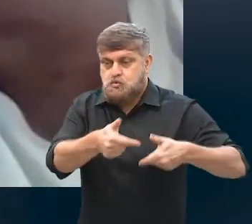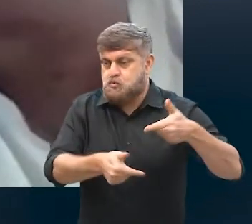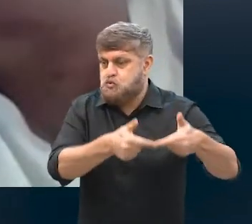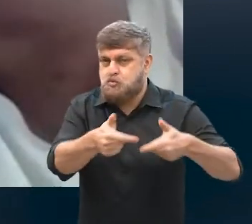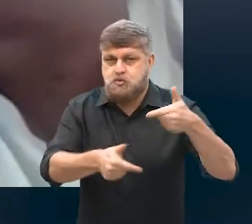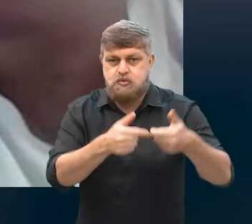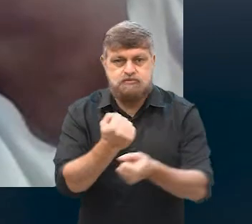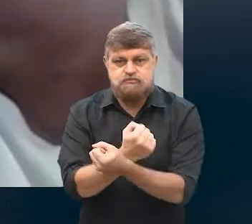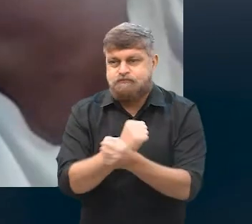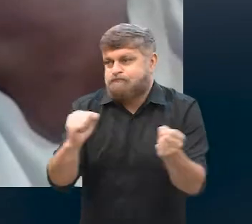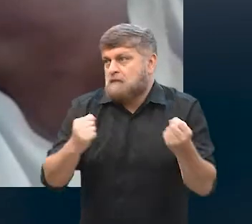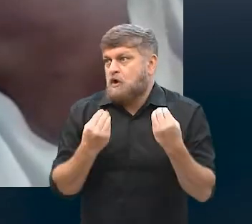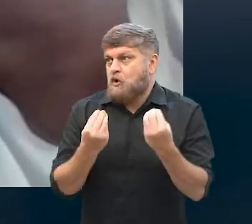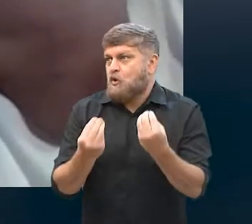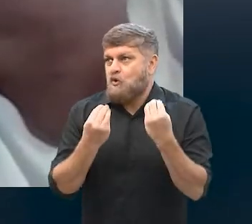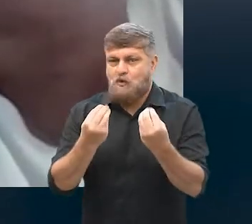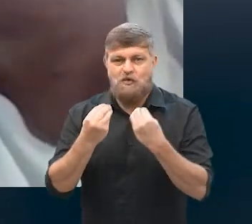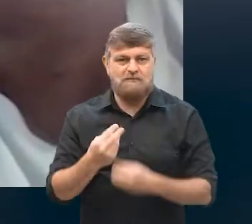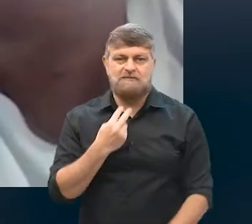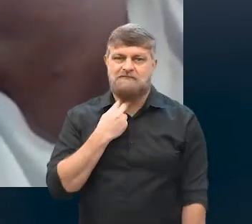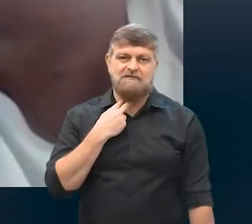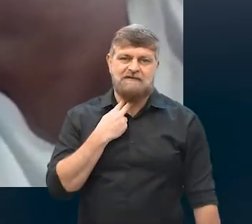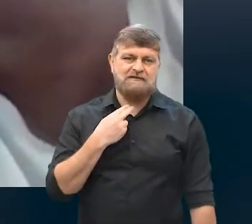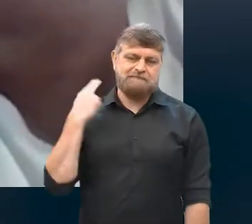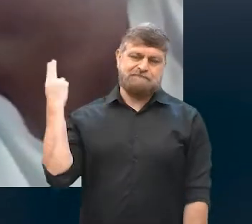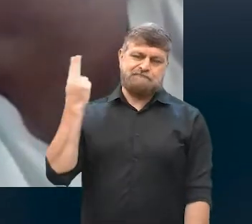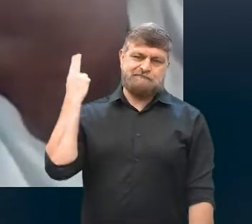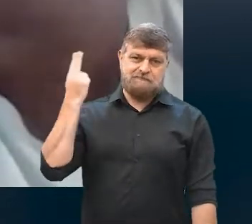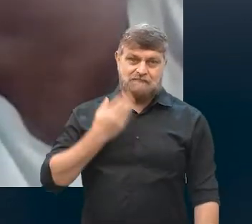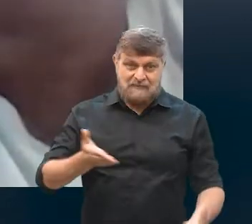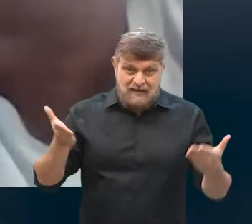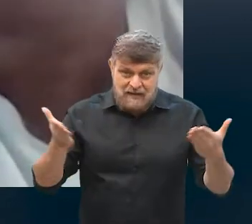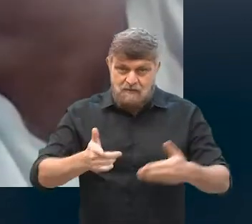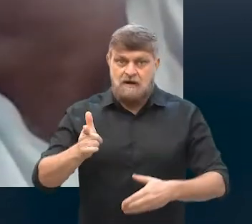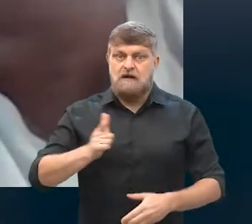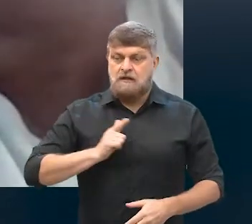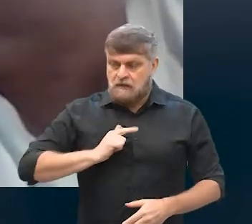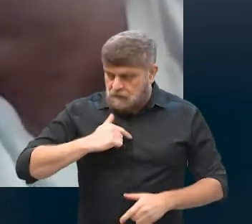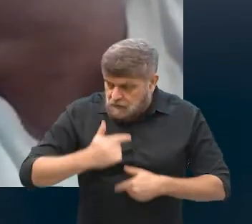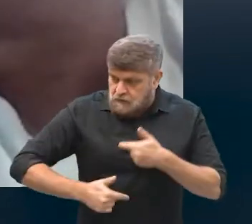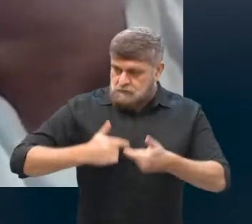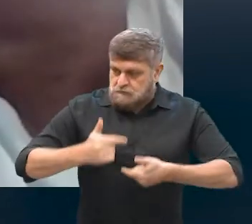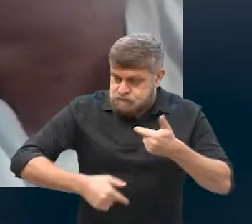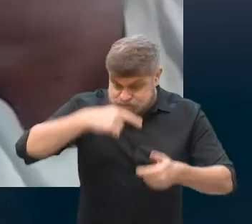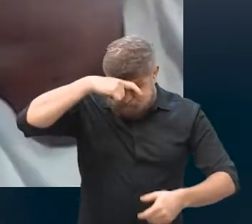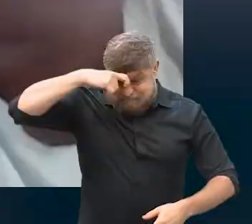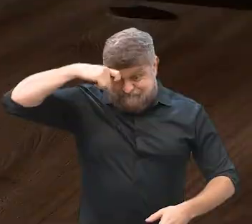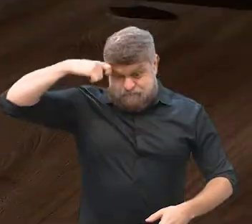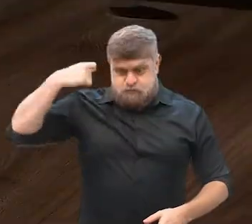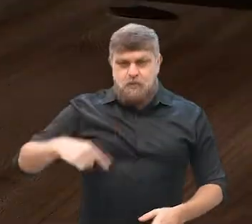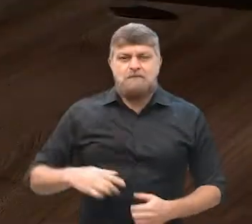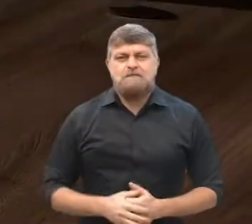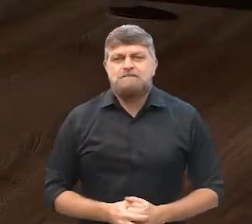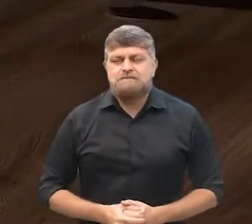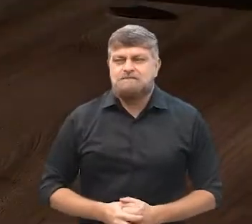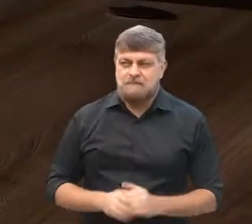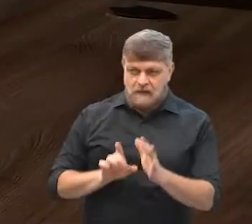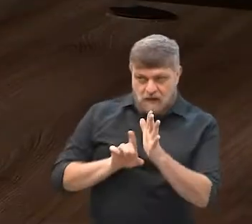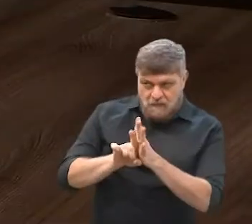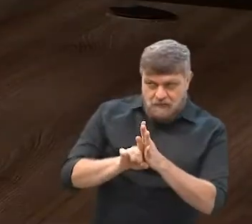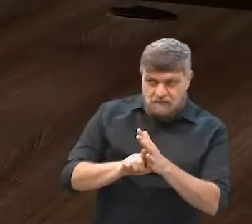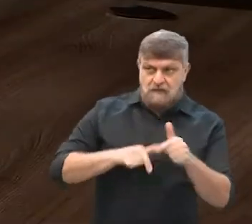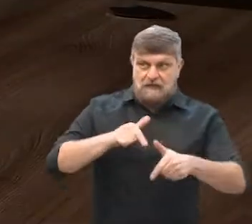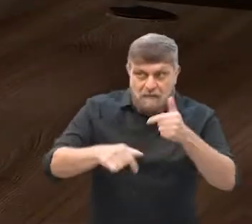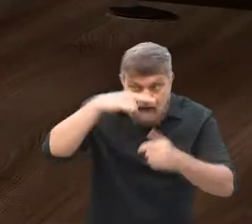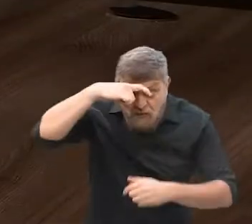a nossa produção, eu não sei como é que a gente ia dar conta, porque agora está muito puxado já. Agora, esse muito